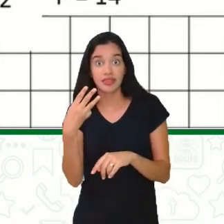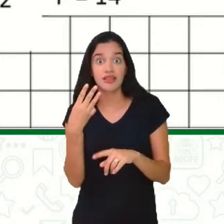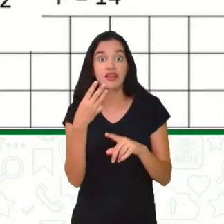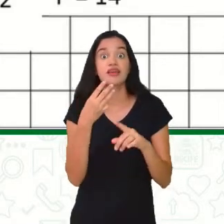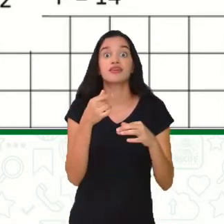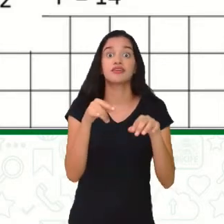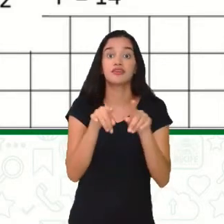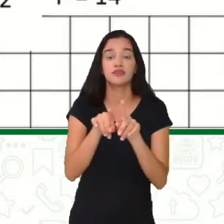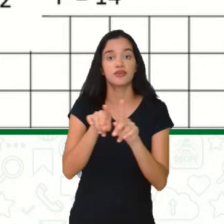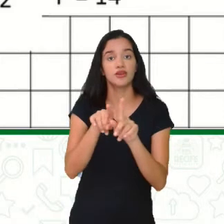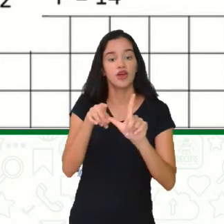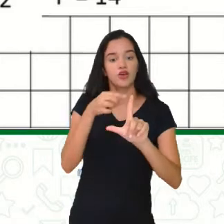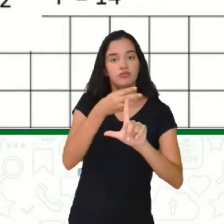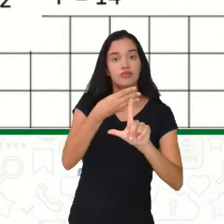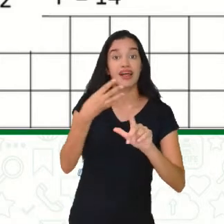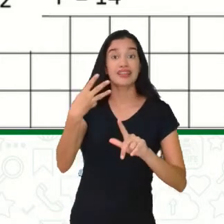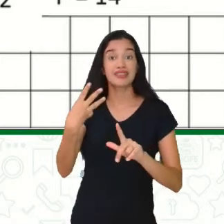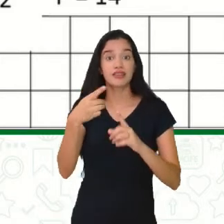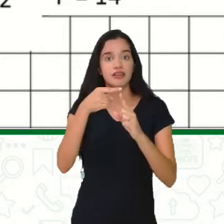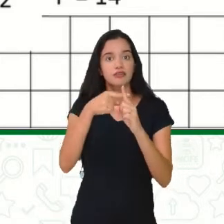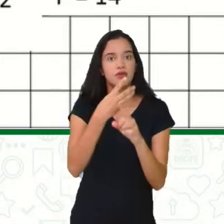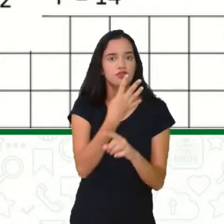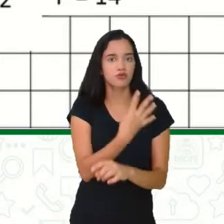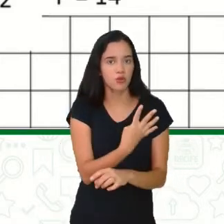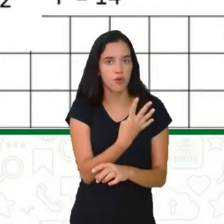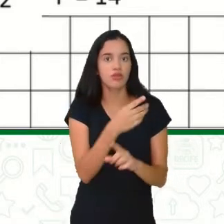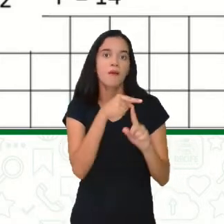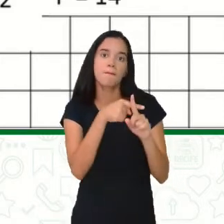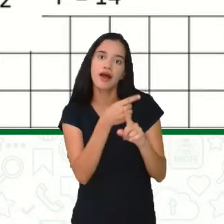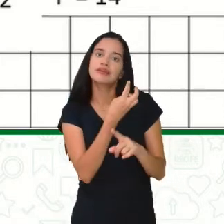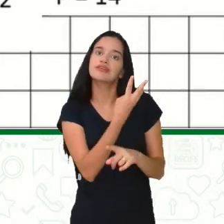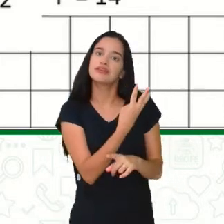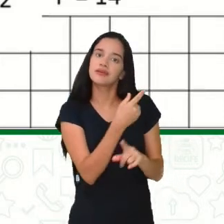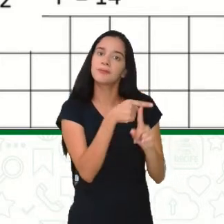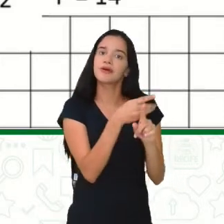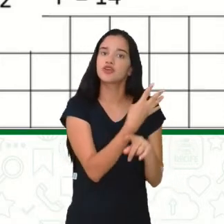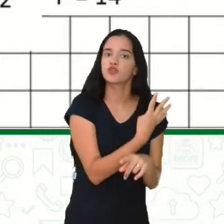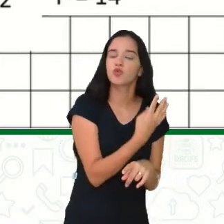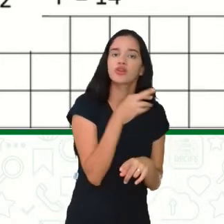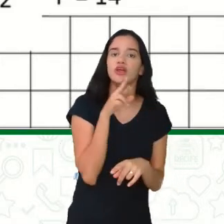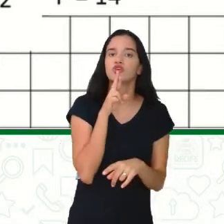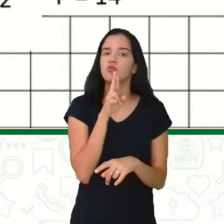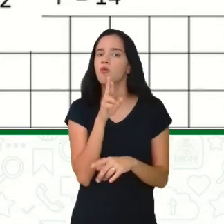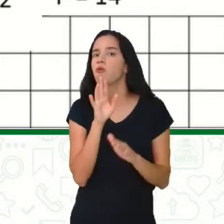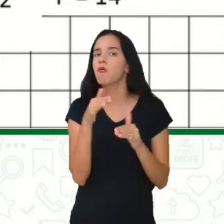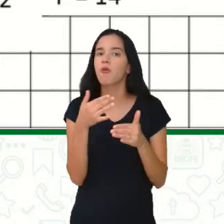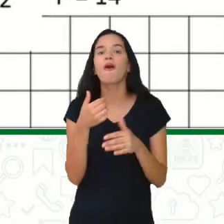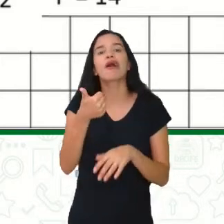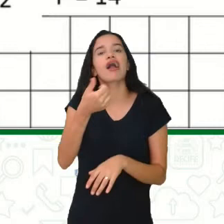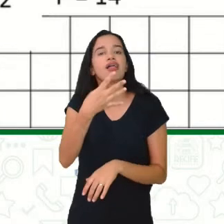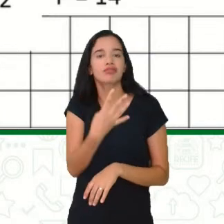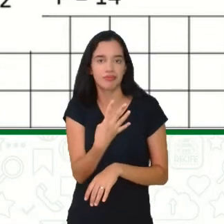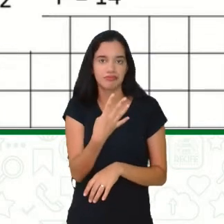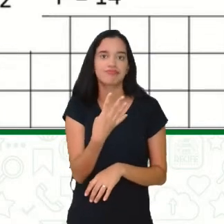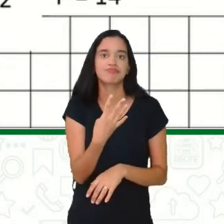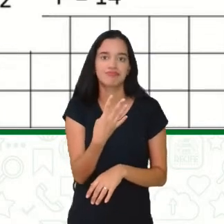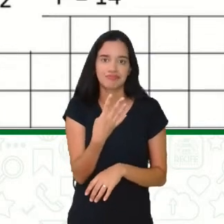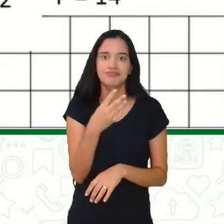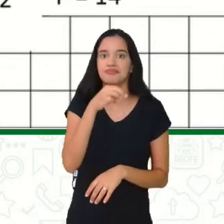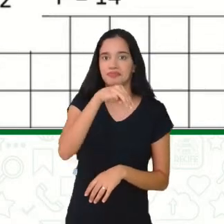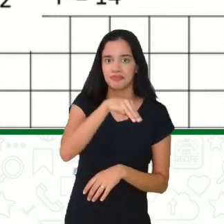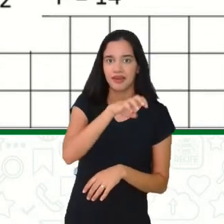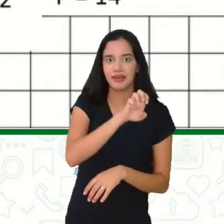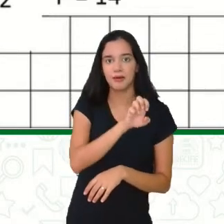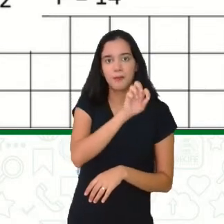Então, quando eu somo ali 3 mais 4 mais 3 mais 4, vai me dar exatamente 14. 14